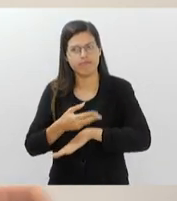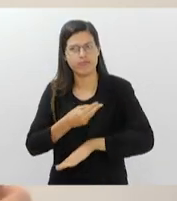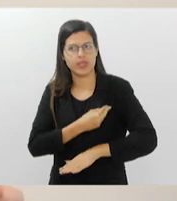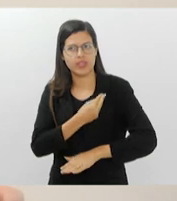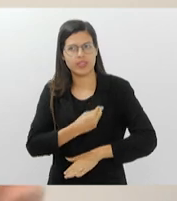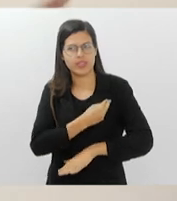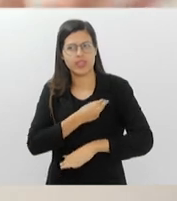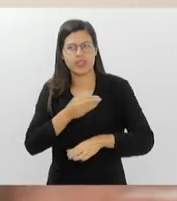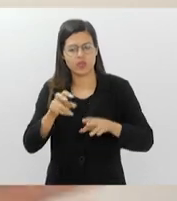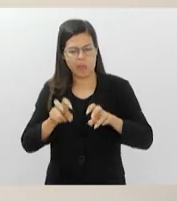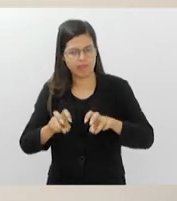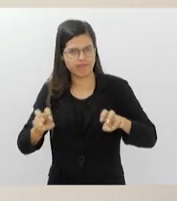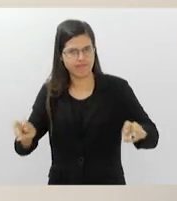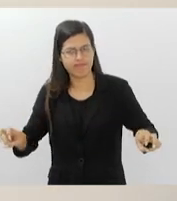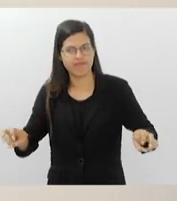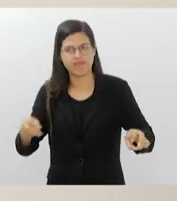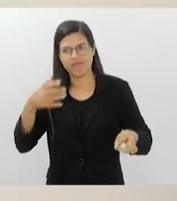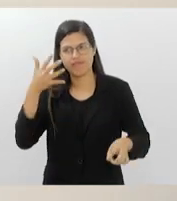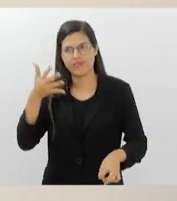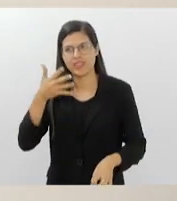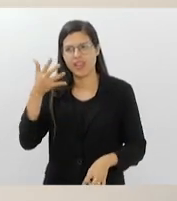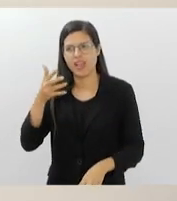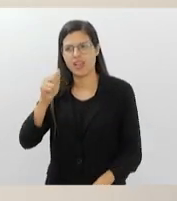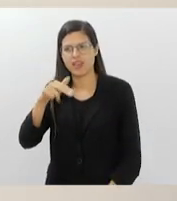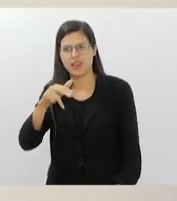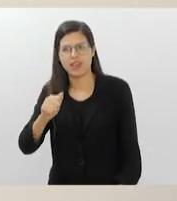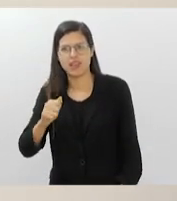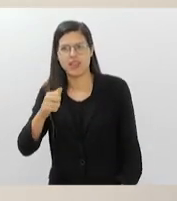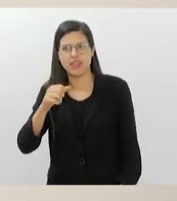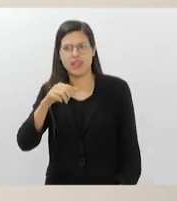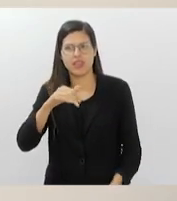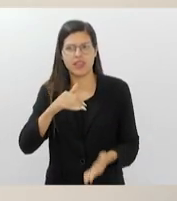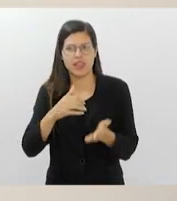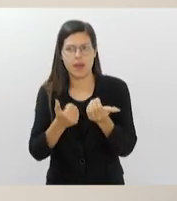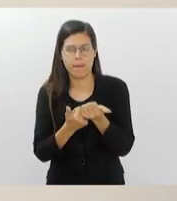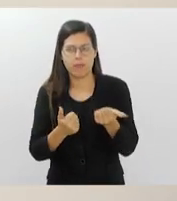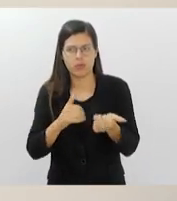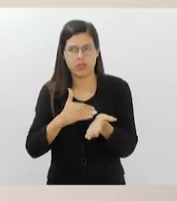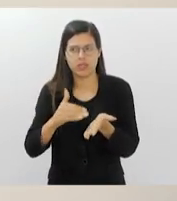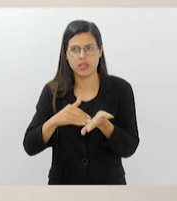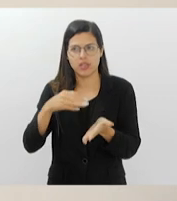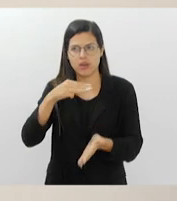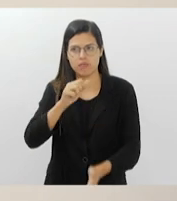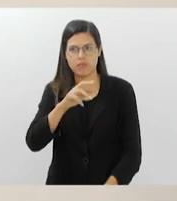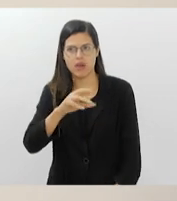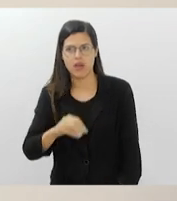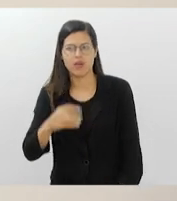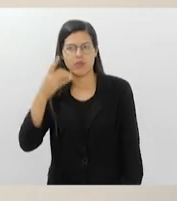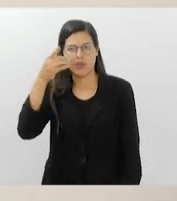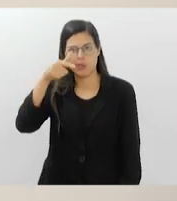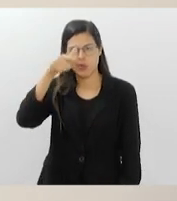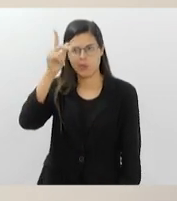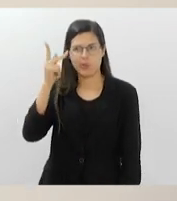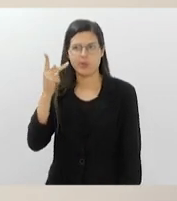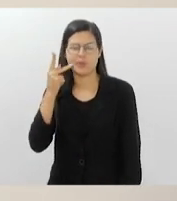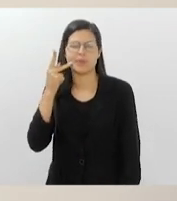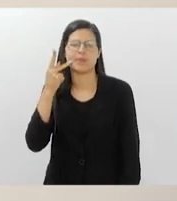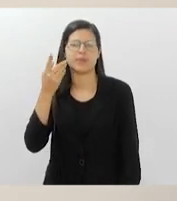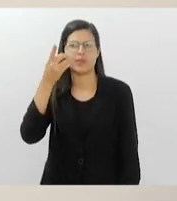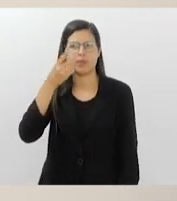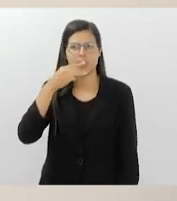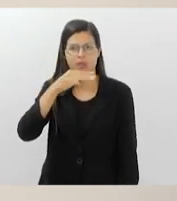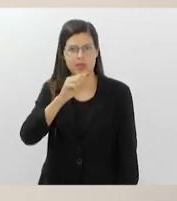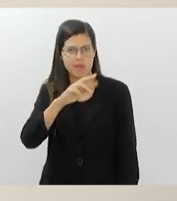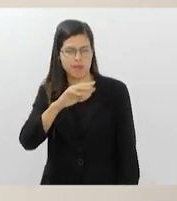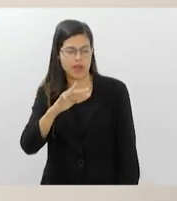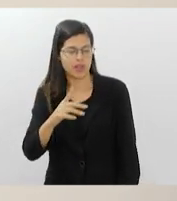membros aqui da mesa né Ana subsecretário Mário e aqui aos senhores deputados né Senhor Deputado luí a deputada aqui Marta